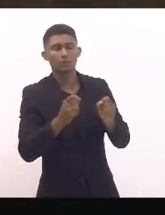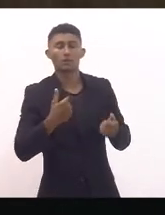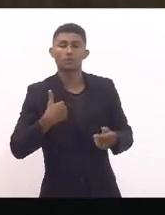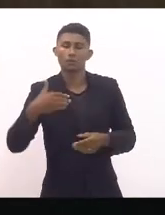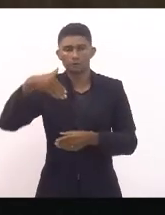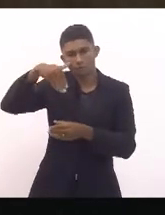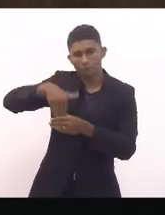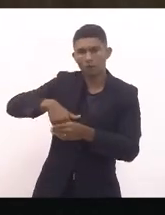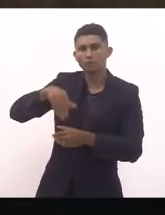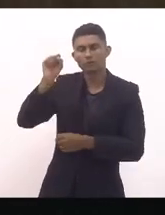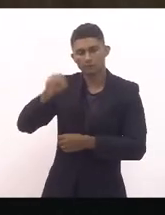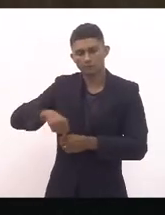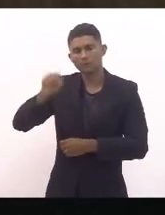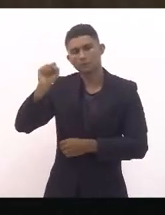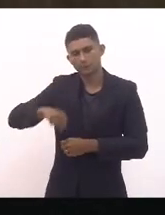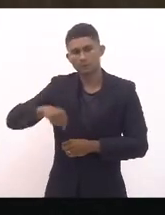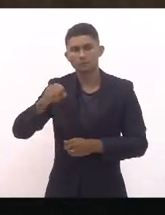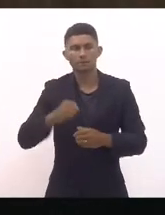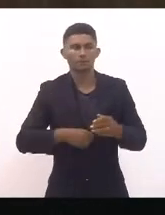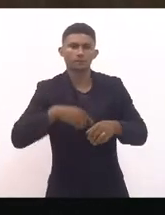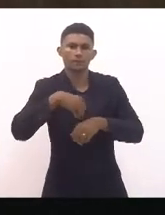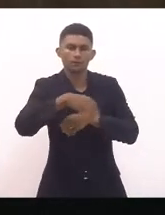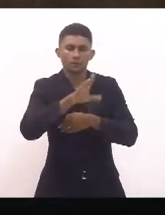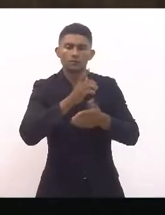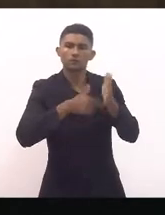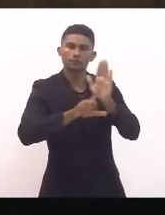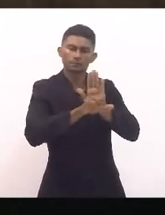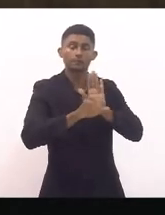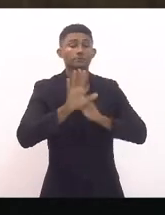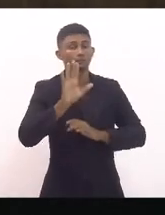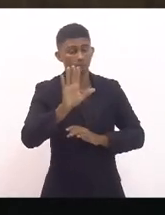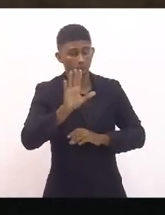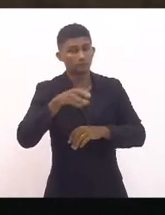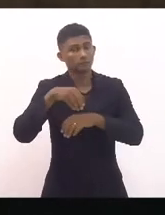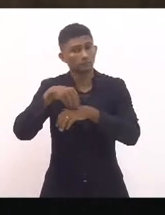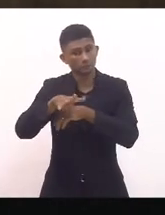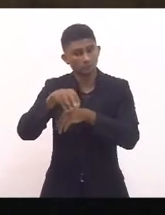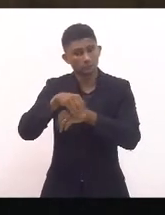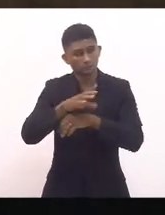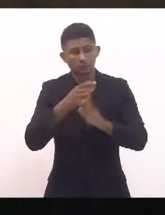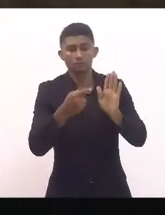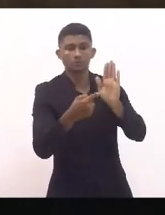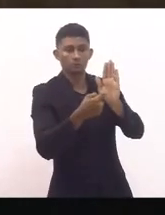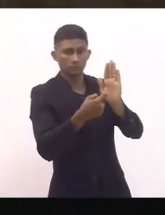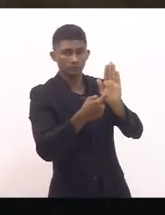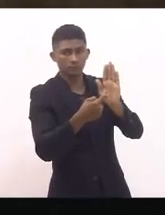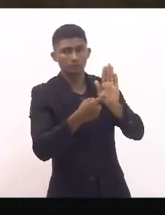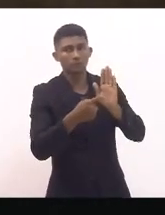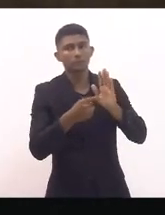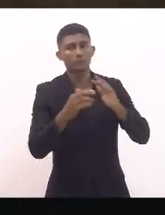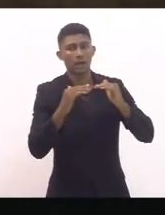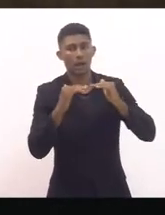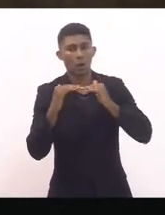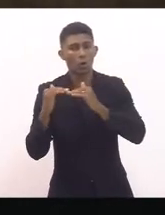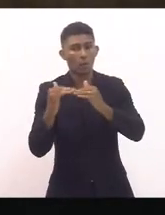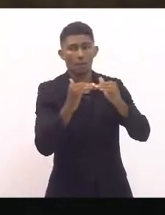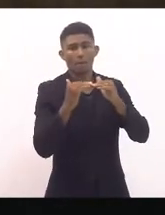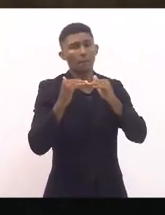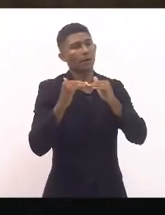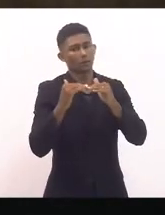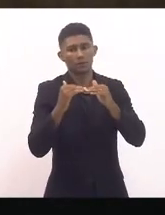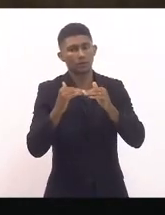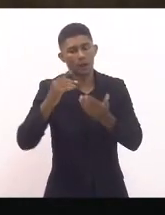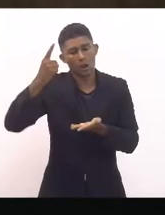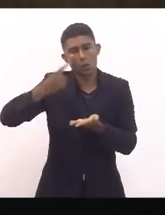a favor dessa indicação, mas essa indicação não está acompanhando o acordo que foi firmado